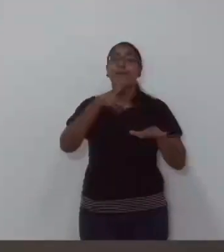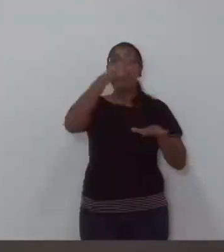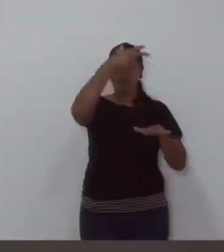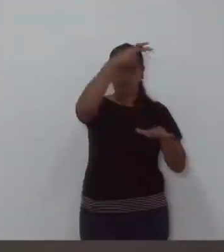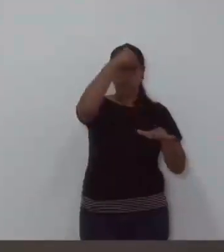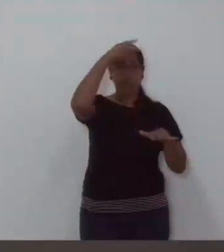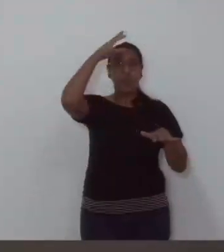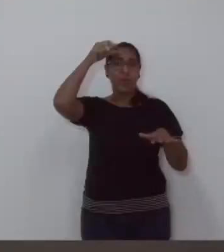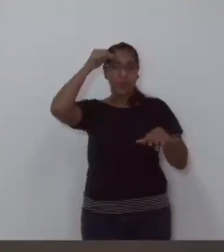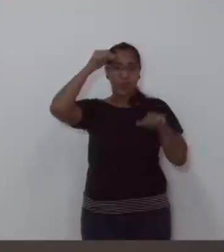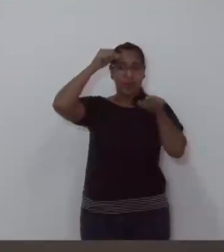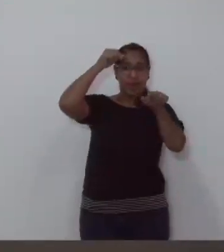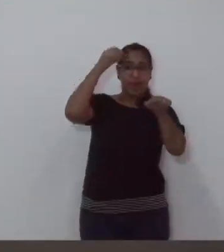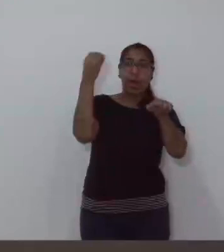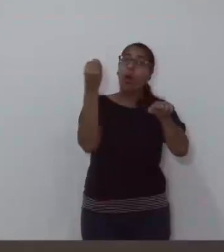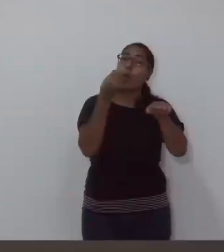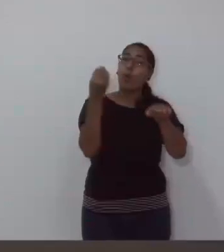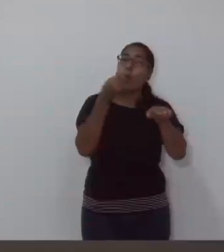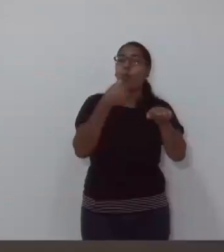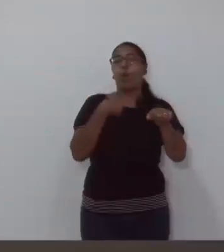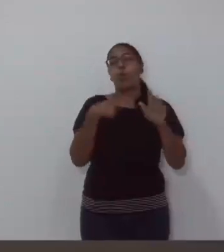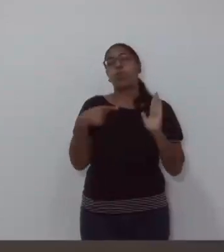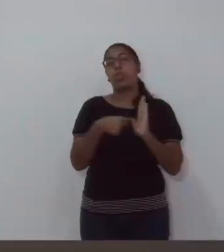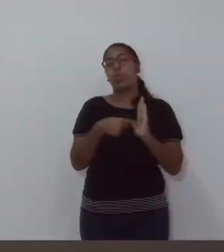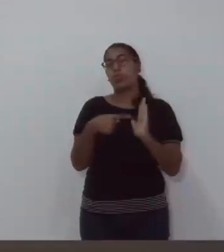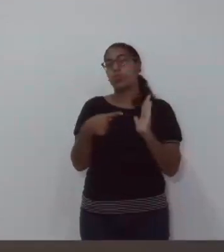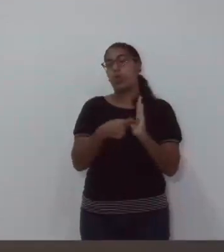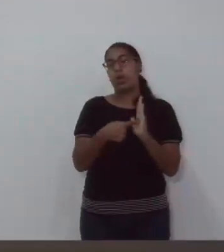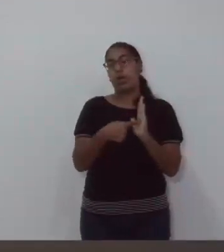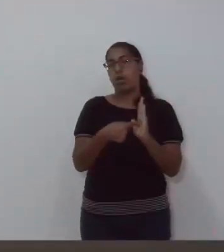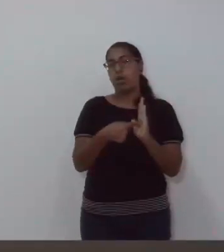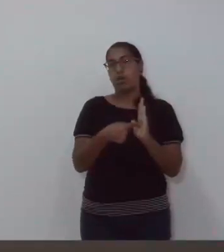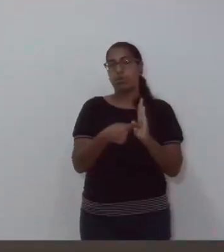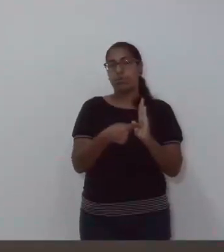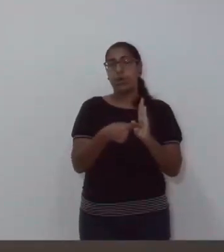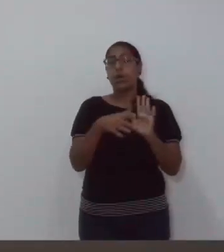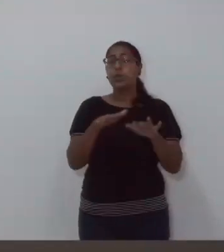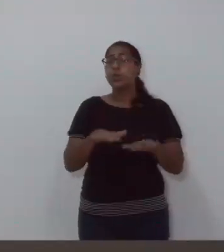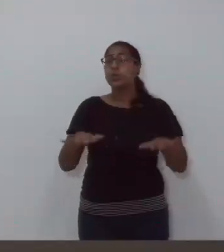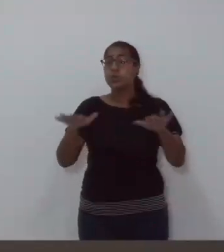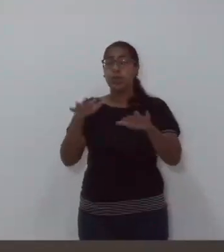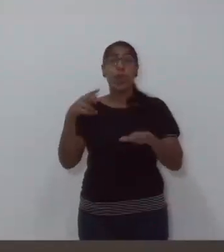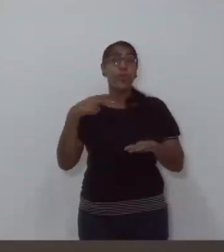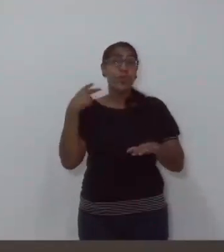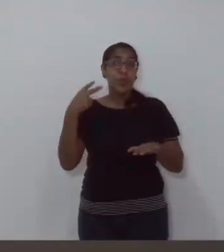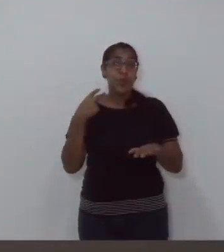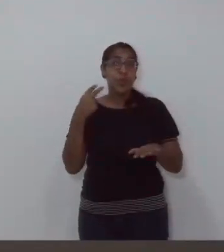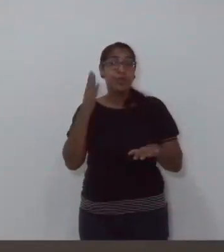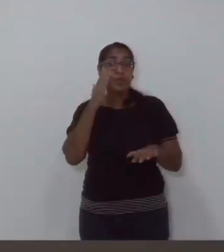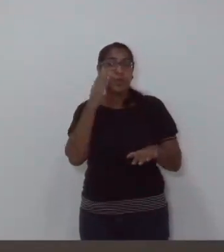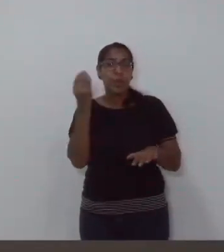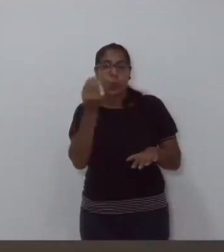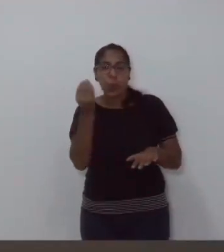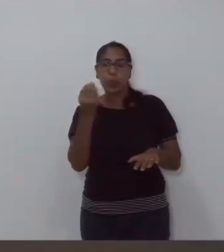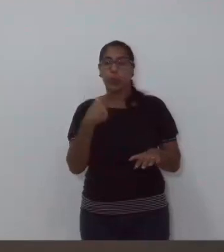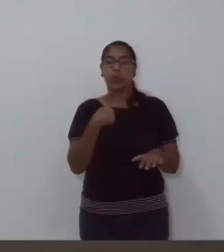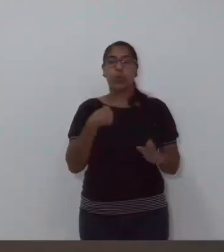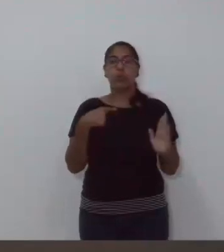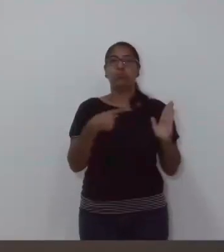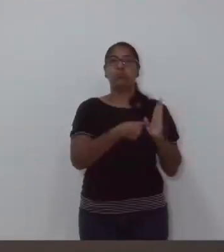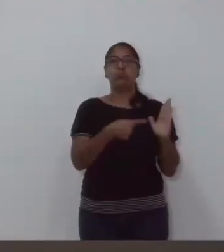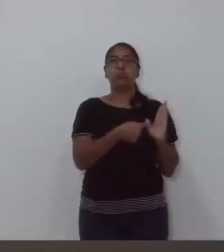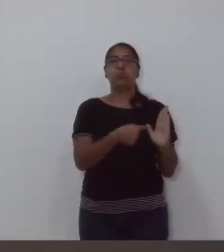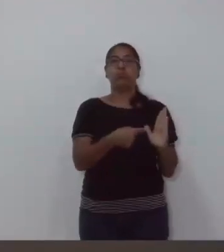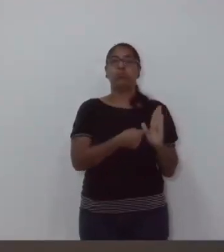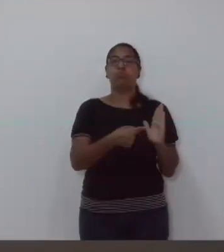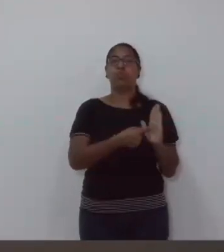ciência do que se passa após a minha denúncia, né? E os vereadores também, após as minhas denúncias. Só após as minhas